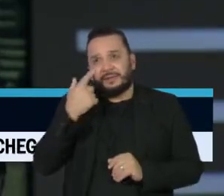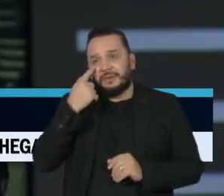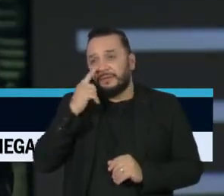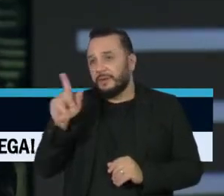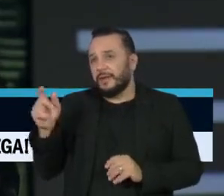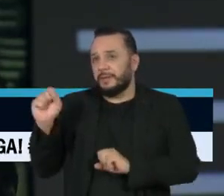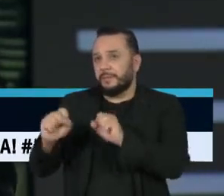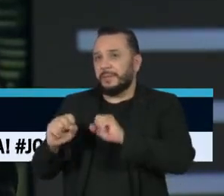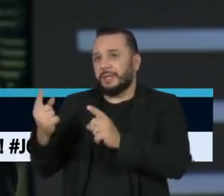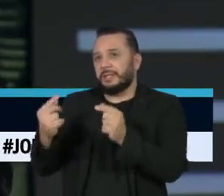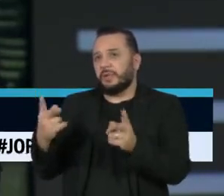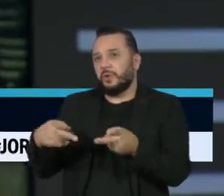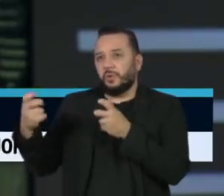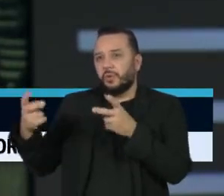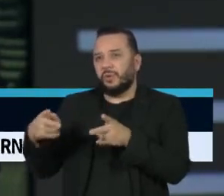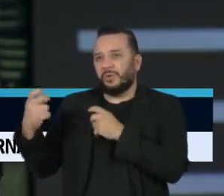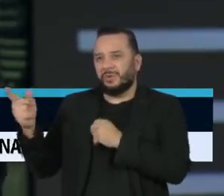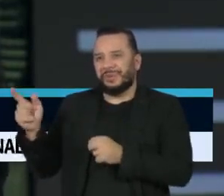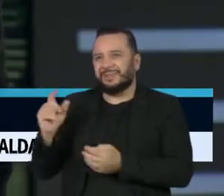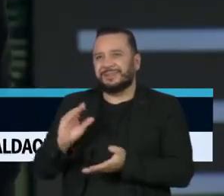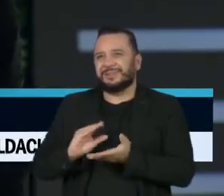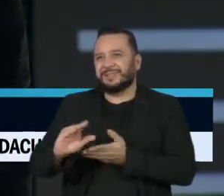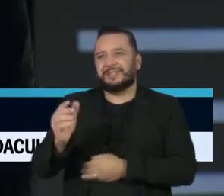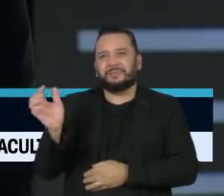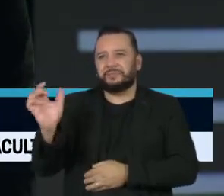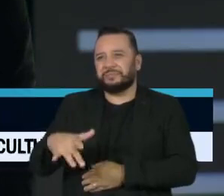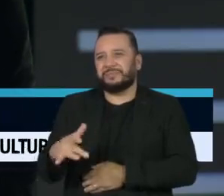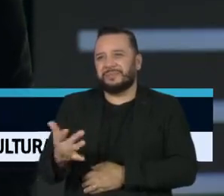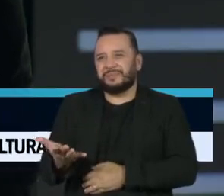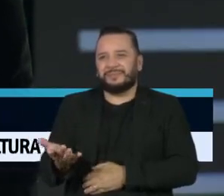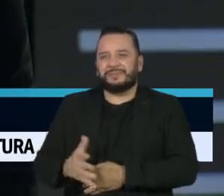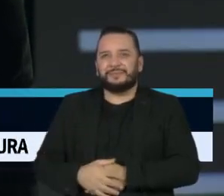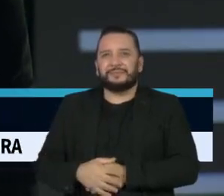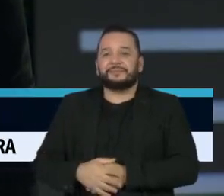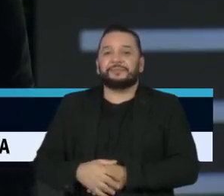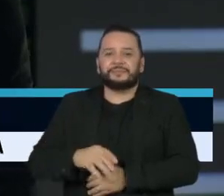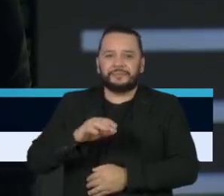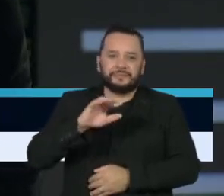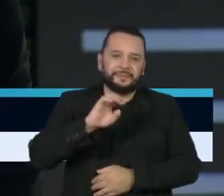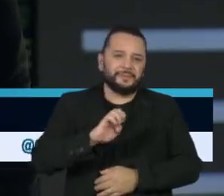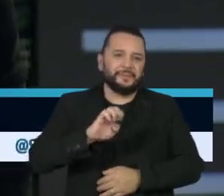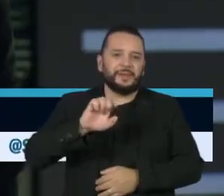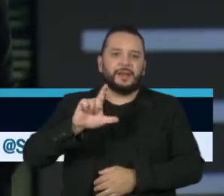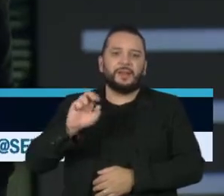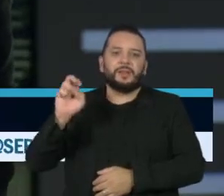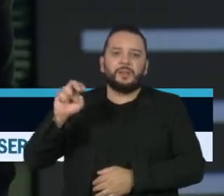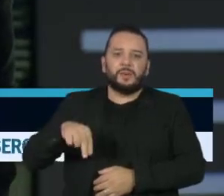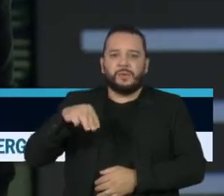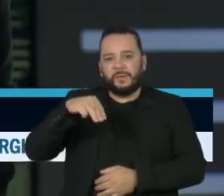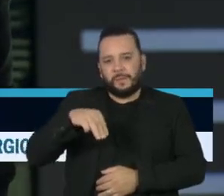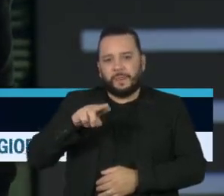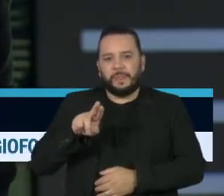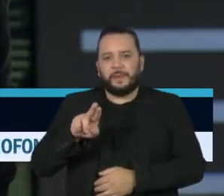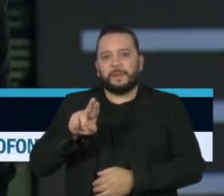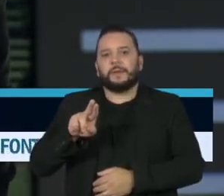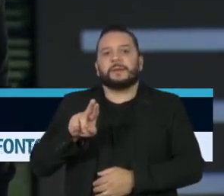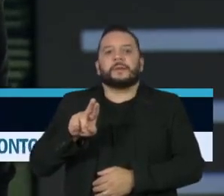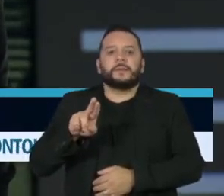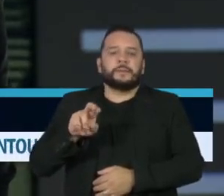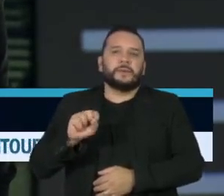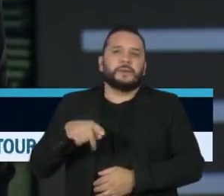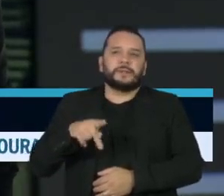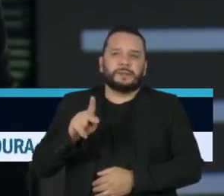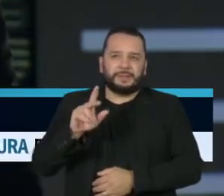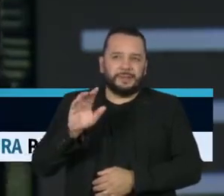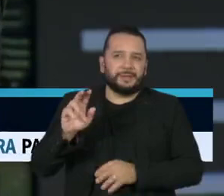você vê que é muito pouco que se do ainda no Brasil sobre o Elon musk uma coisa rápida homans que foi